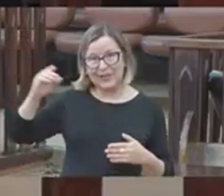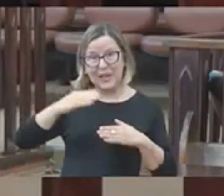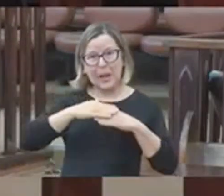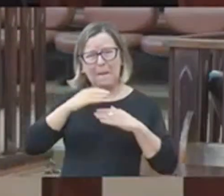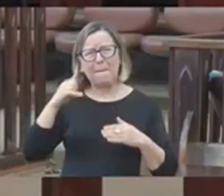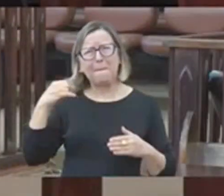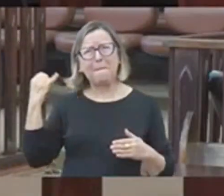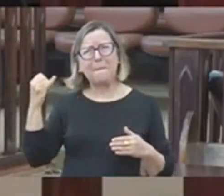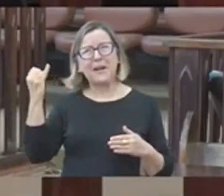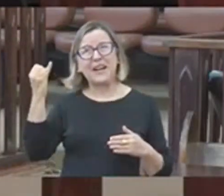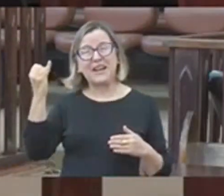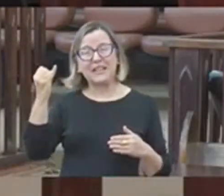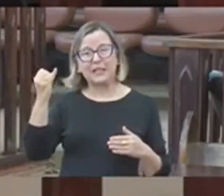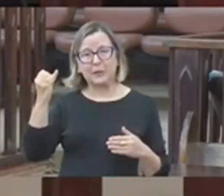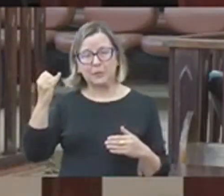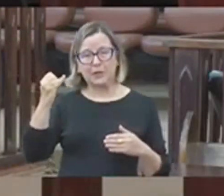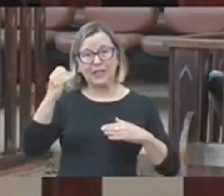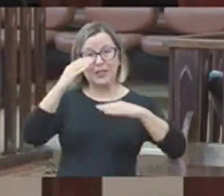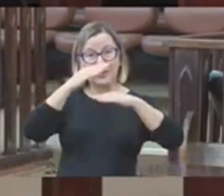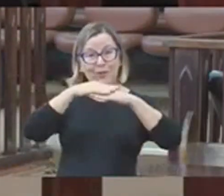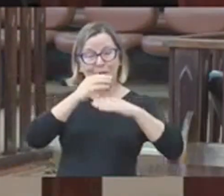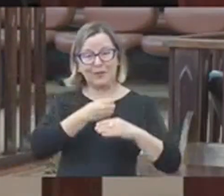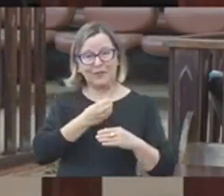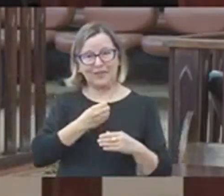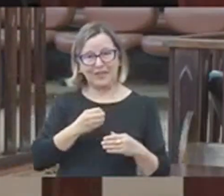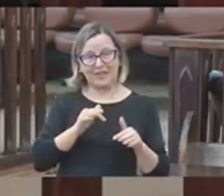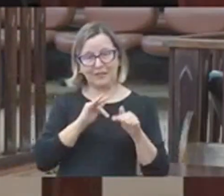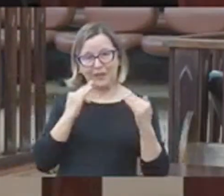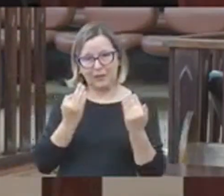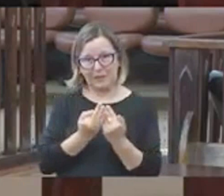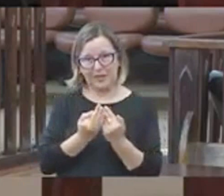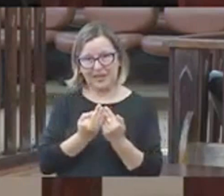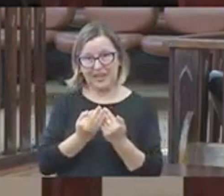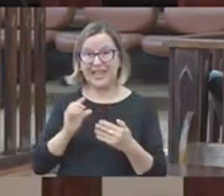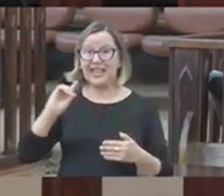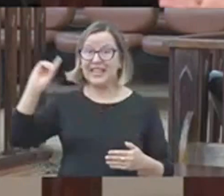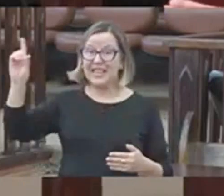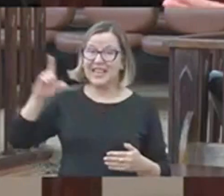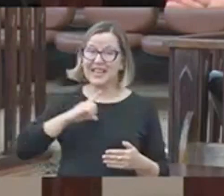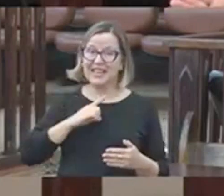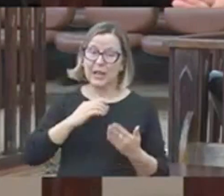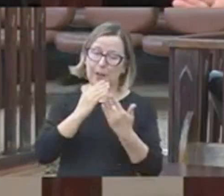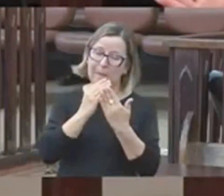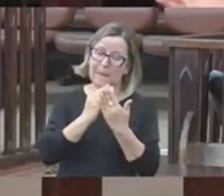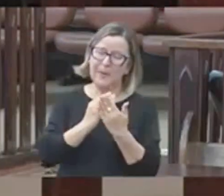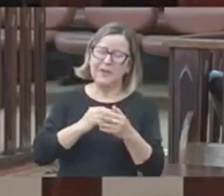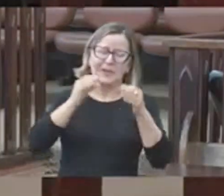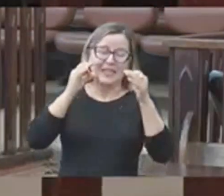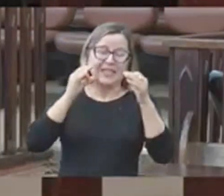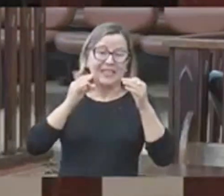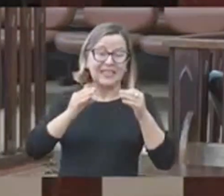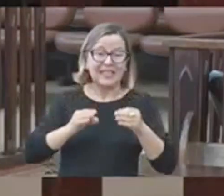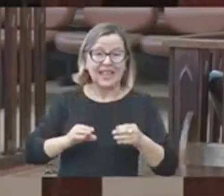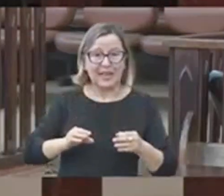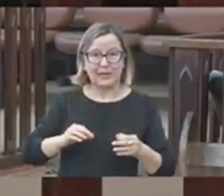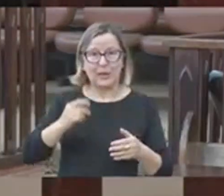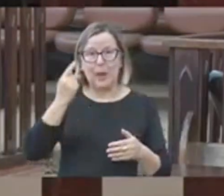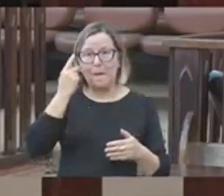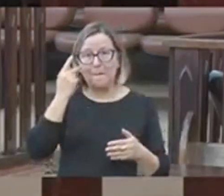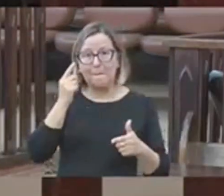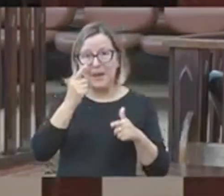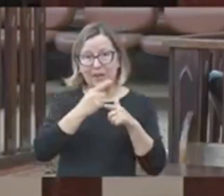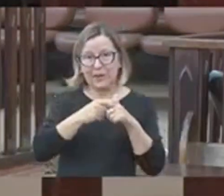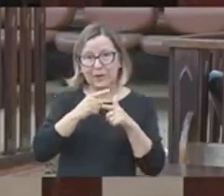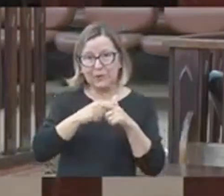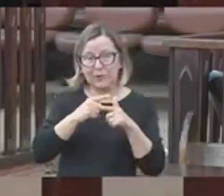família. E Ele tem o plano certo para resolver os problemas em todas as áreas.